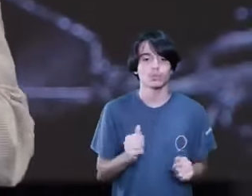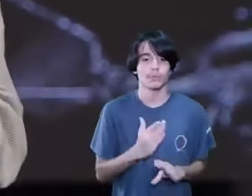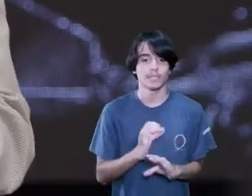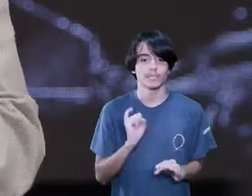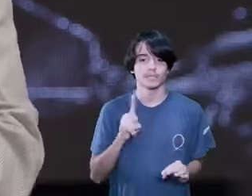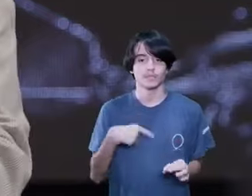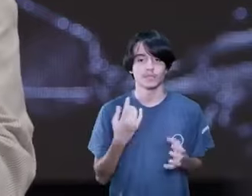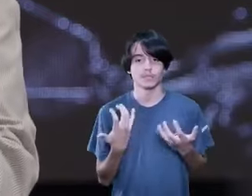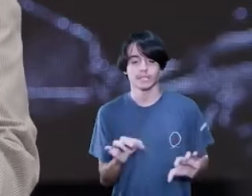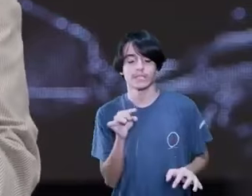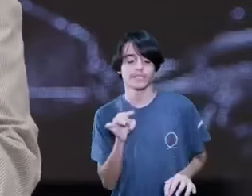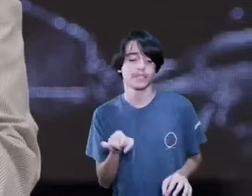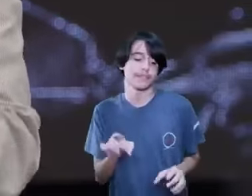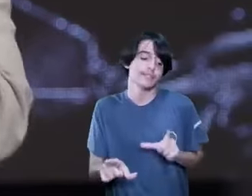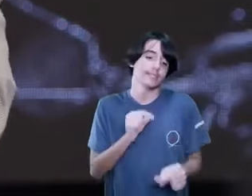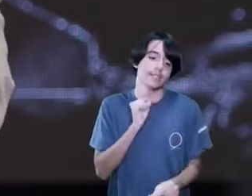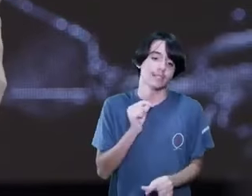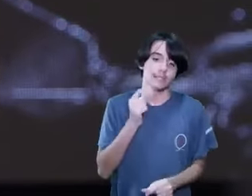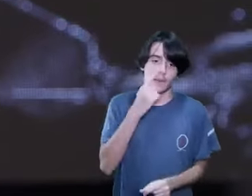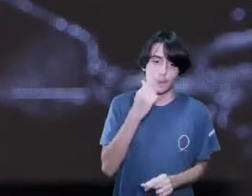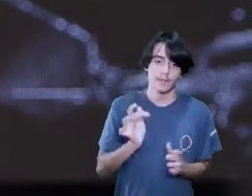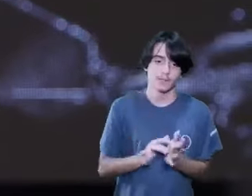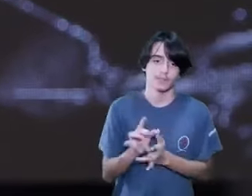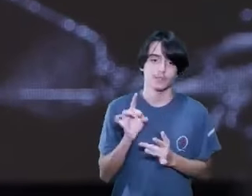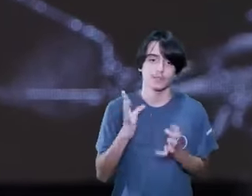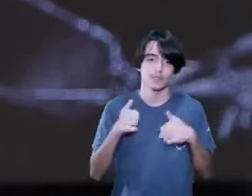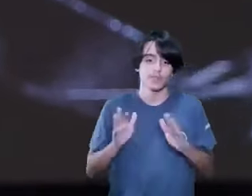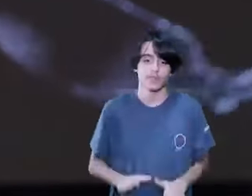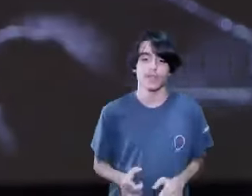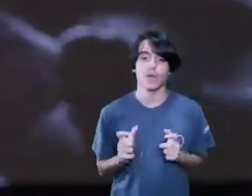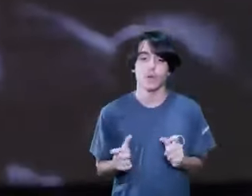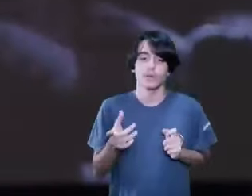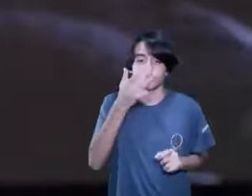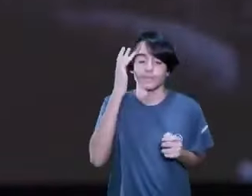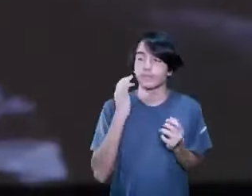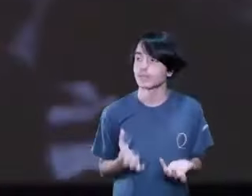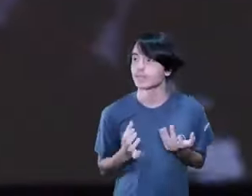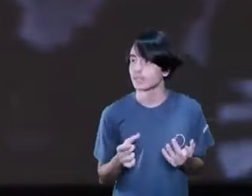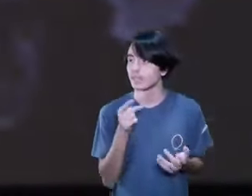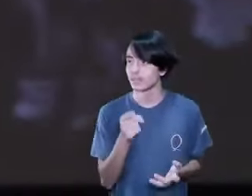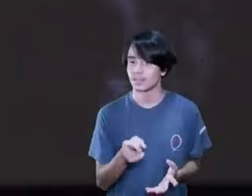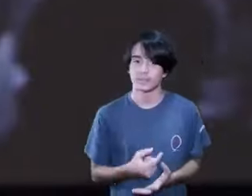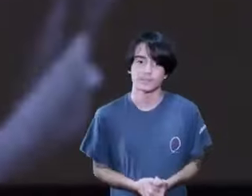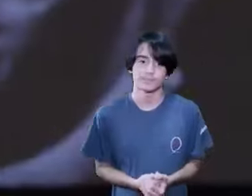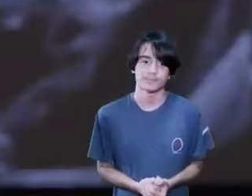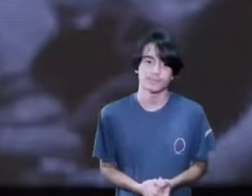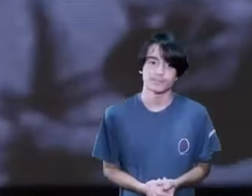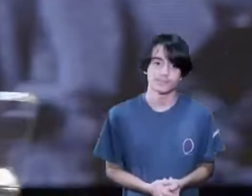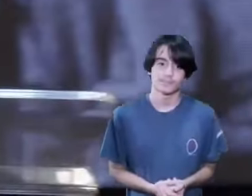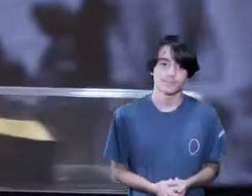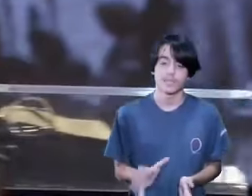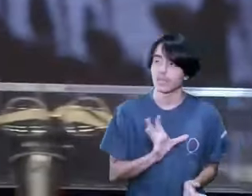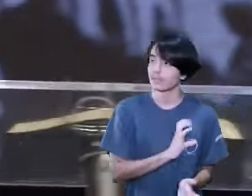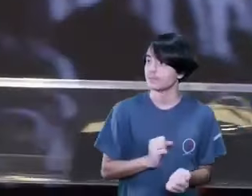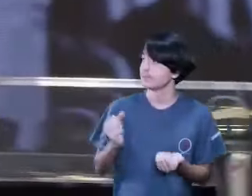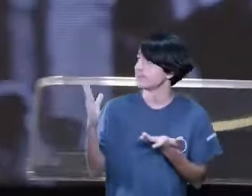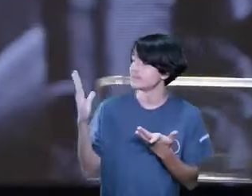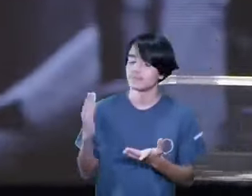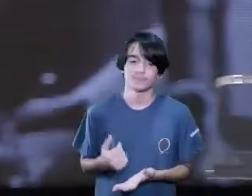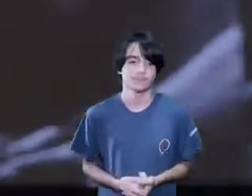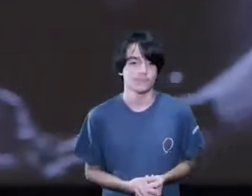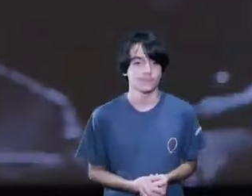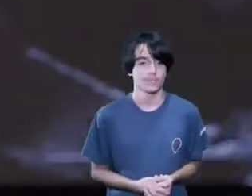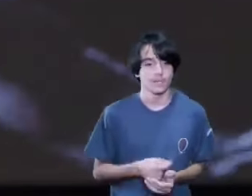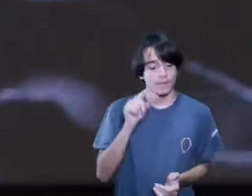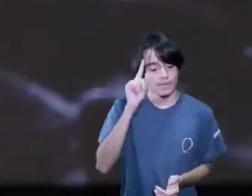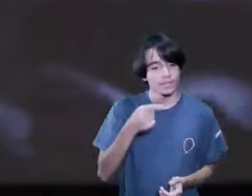Ele aqui, Ele não fica. Jesus só fica onde é querido, valorizado, adorado. Mandaram Ele